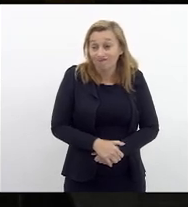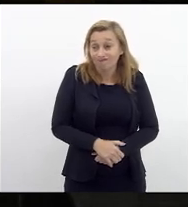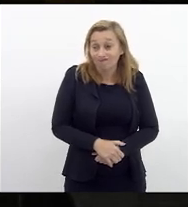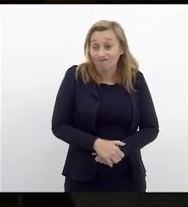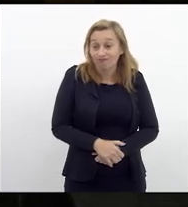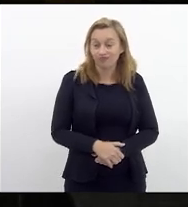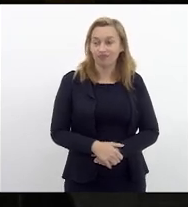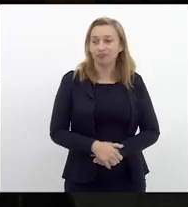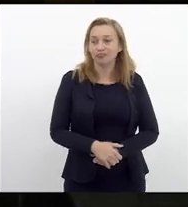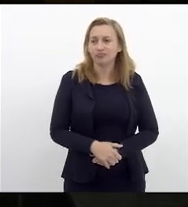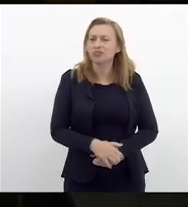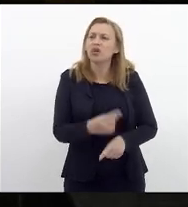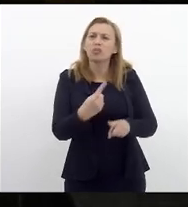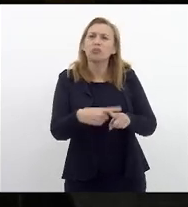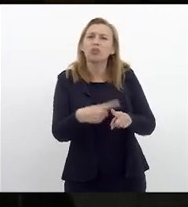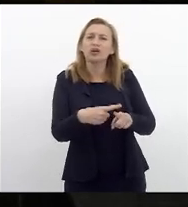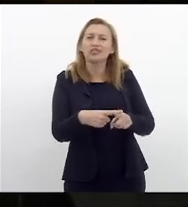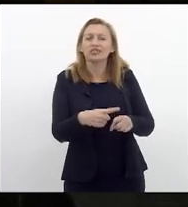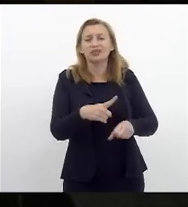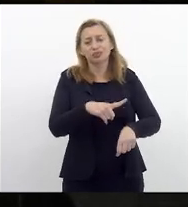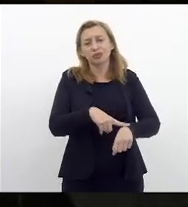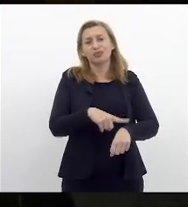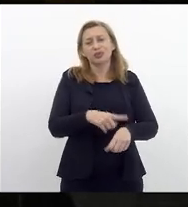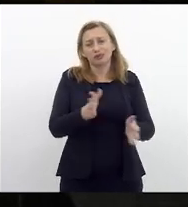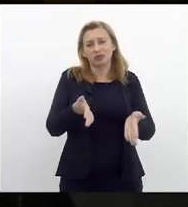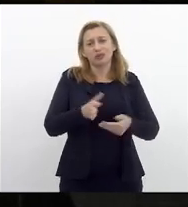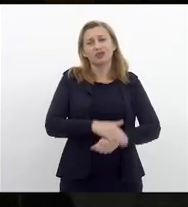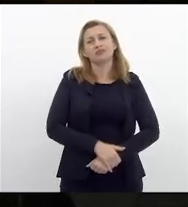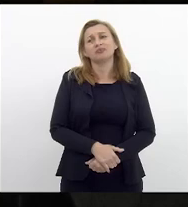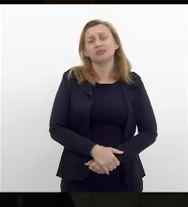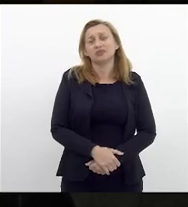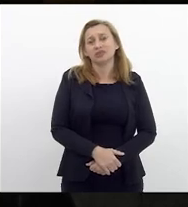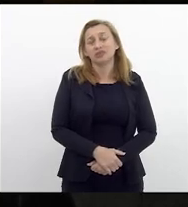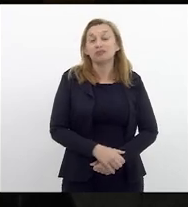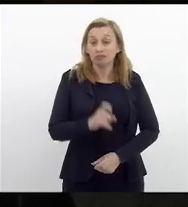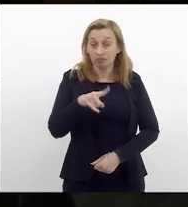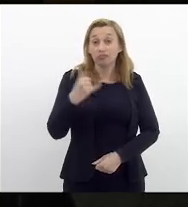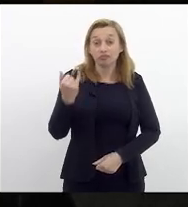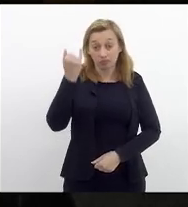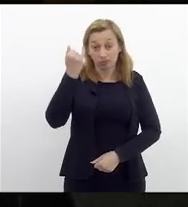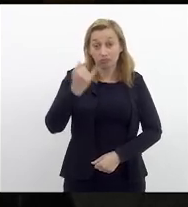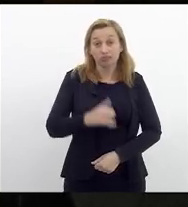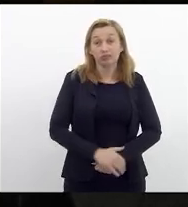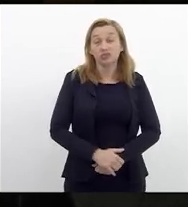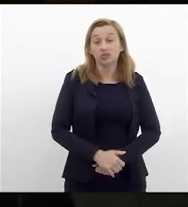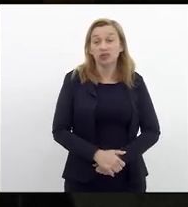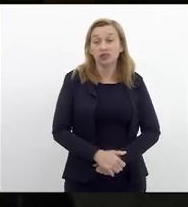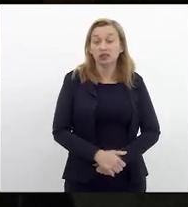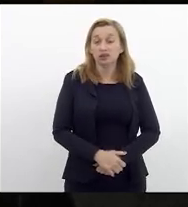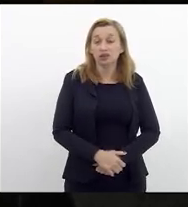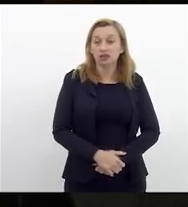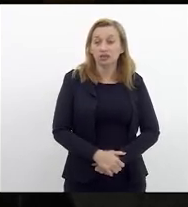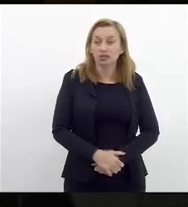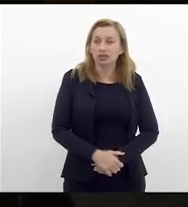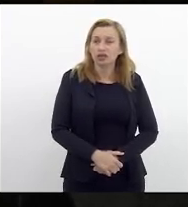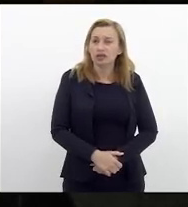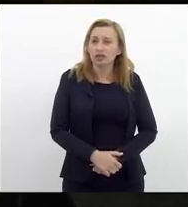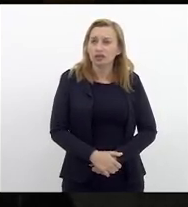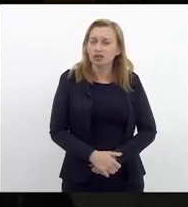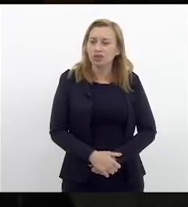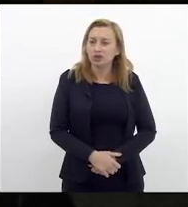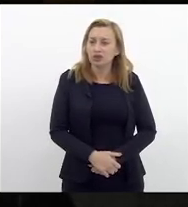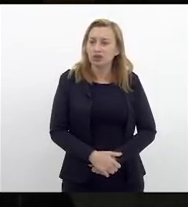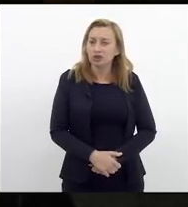Porque, nesse justo momento, era necessário que fosse pinçado a